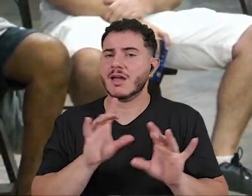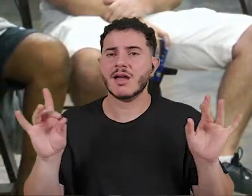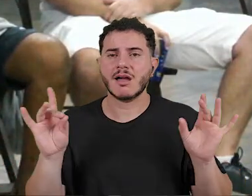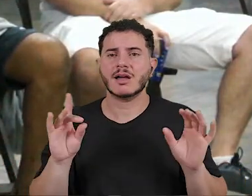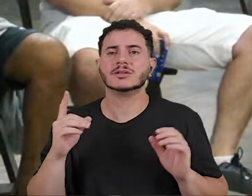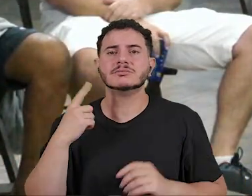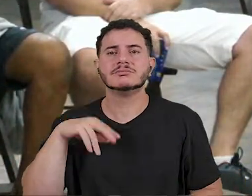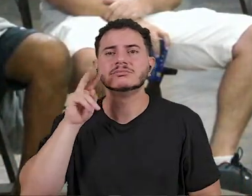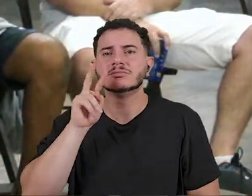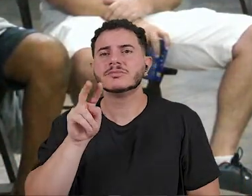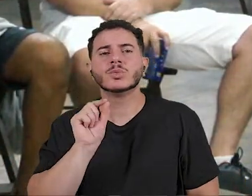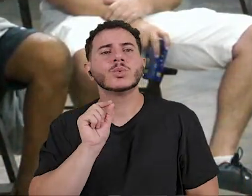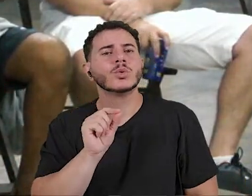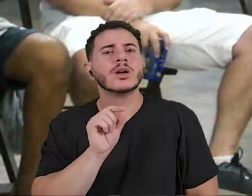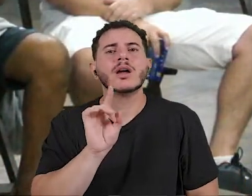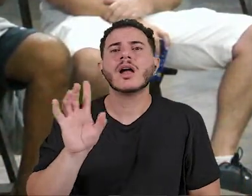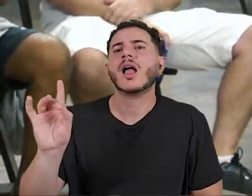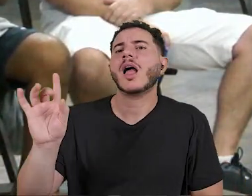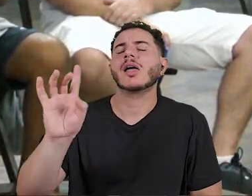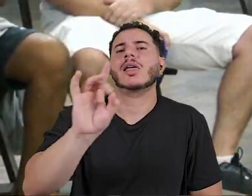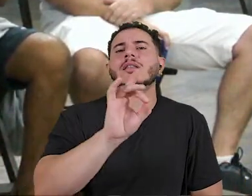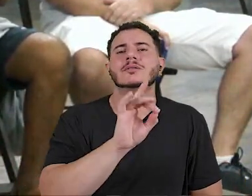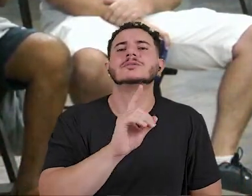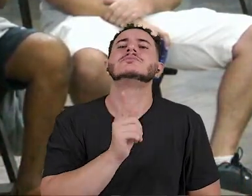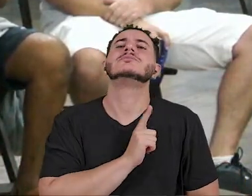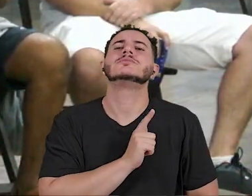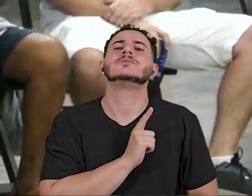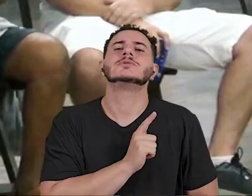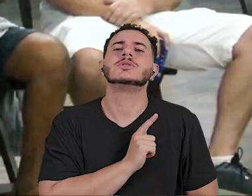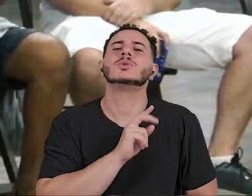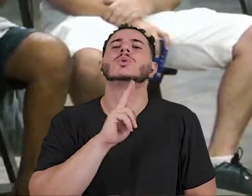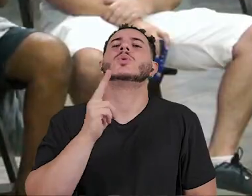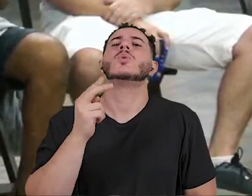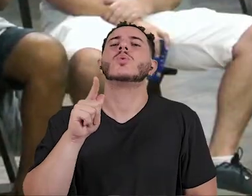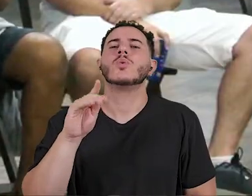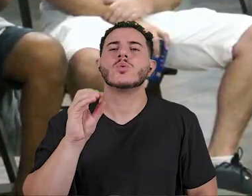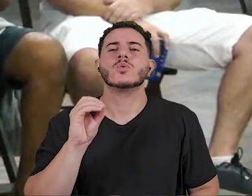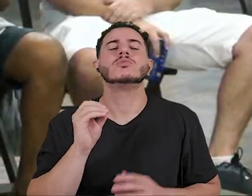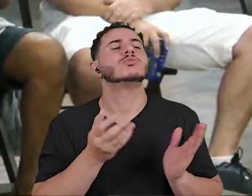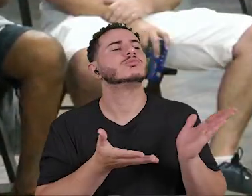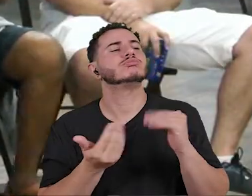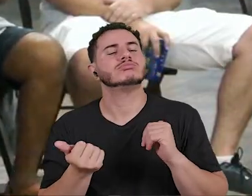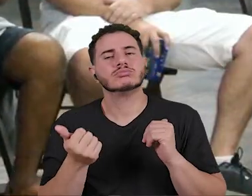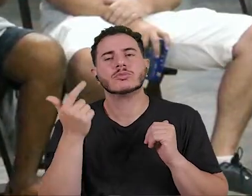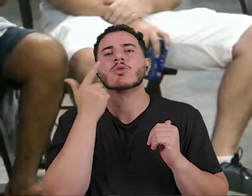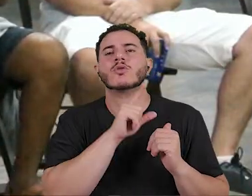Baque Angola porque ele achou que deveria reverenciar a religionidade dele,